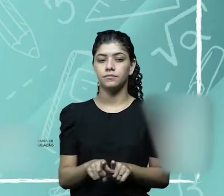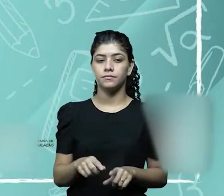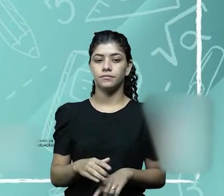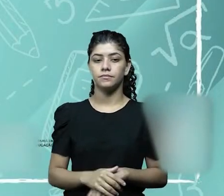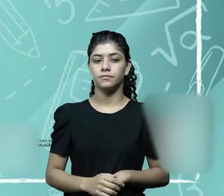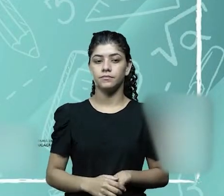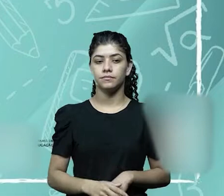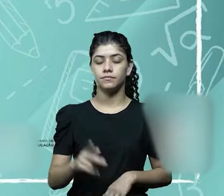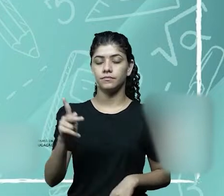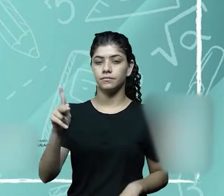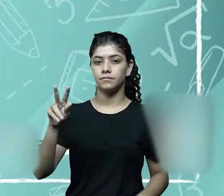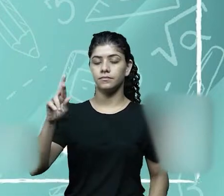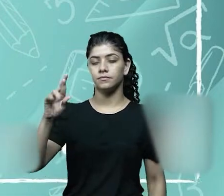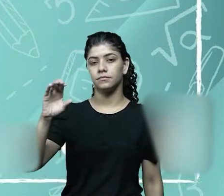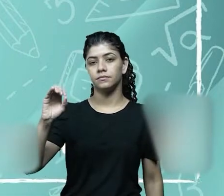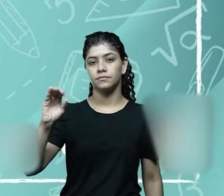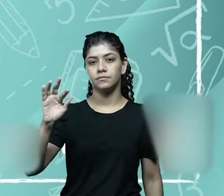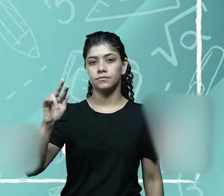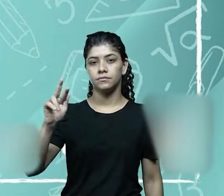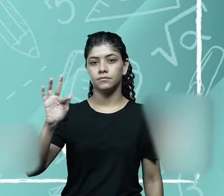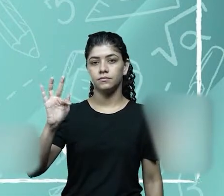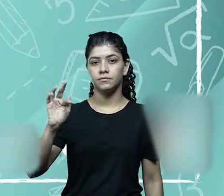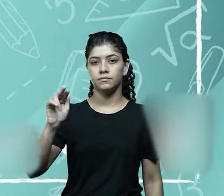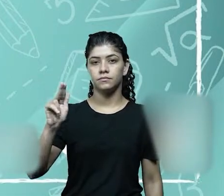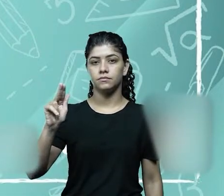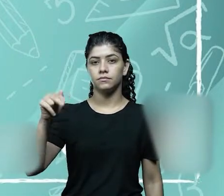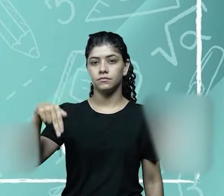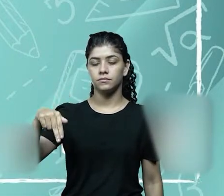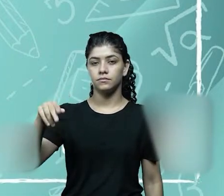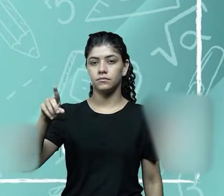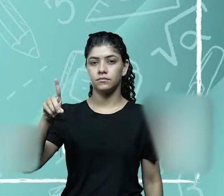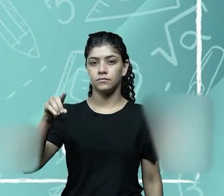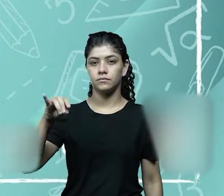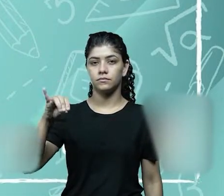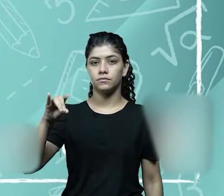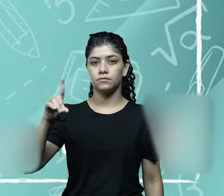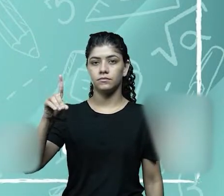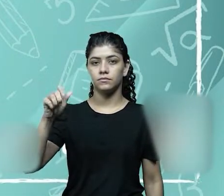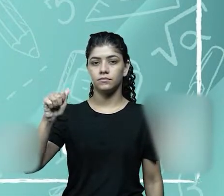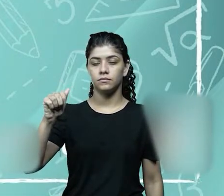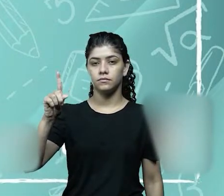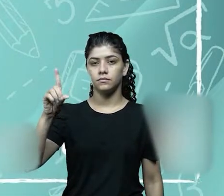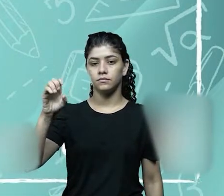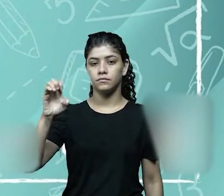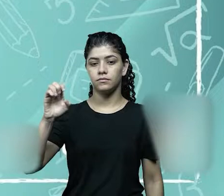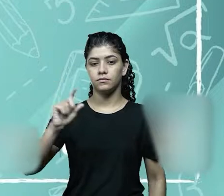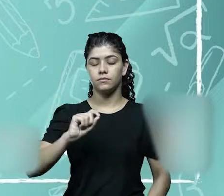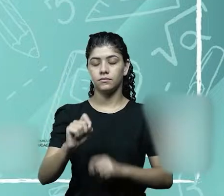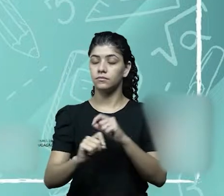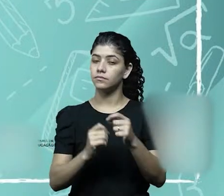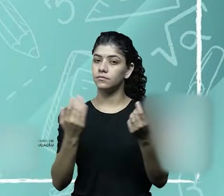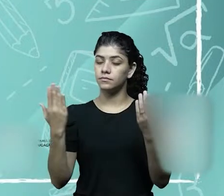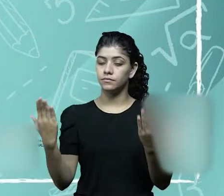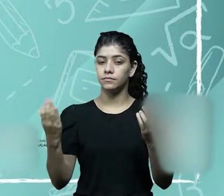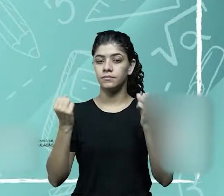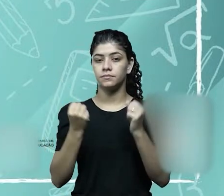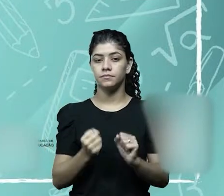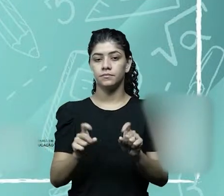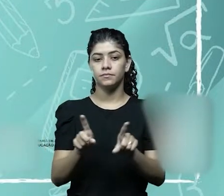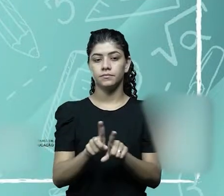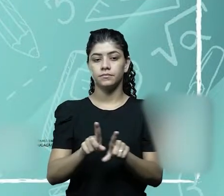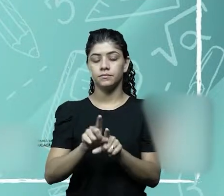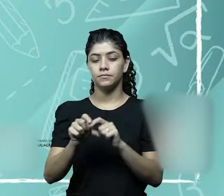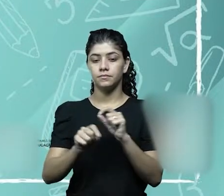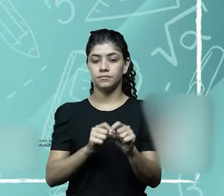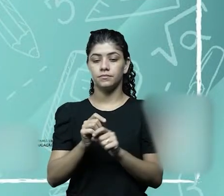de profundidade, é um paquímetro específico para medir profundidade de peças. Ele pode ser também do